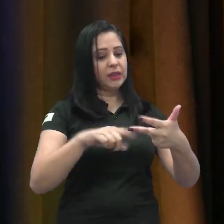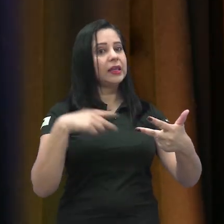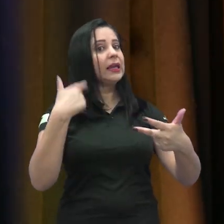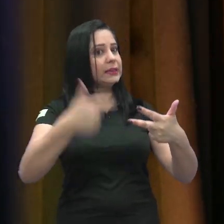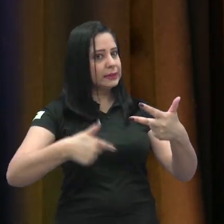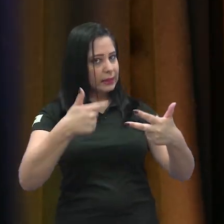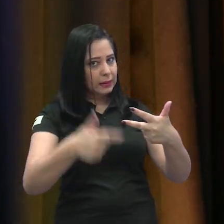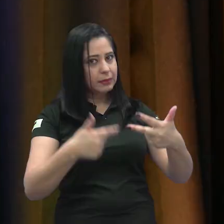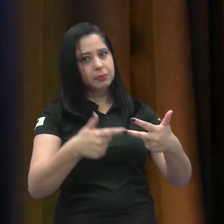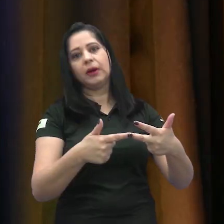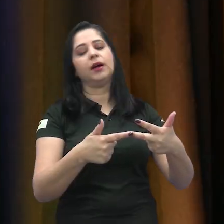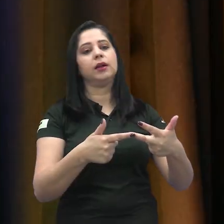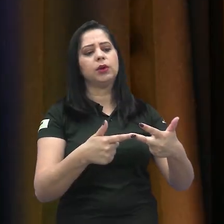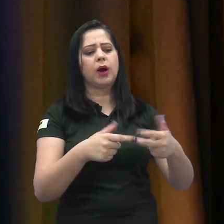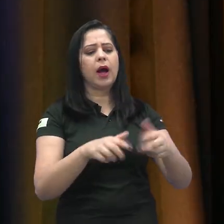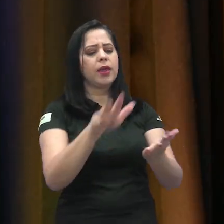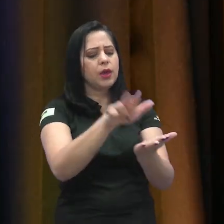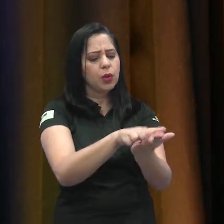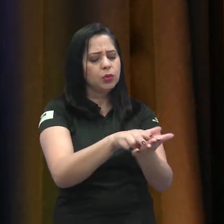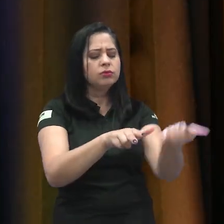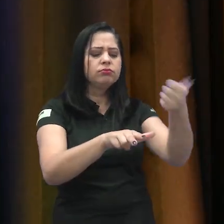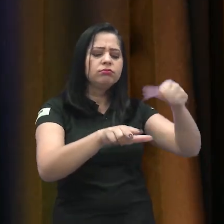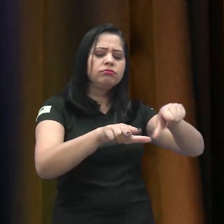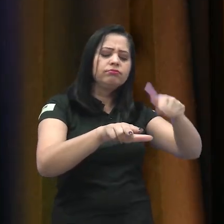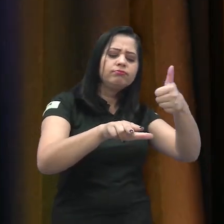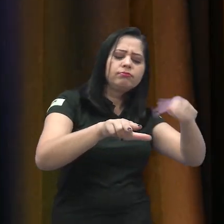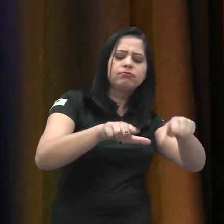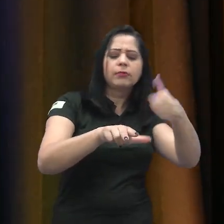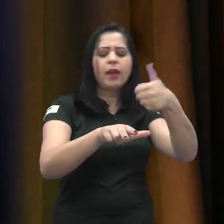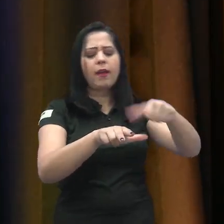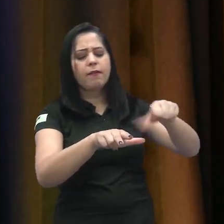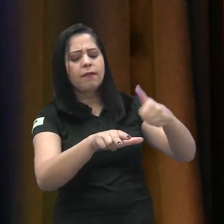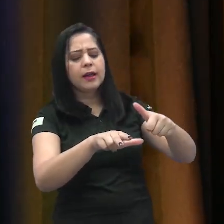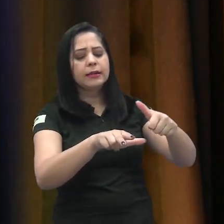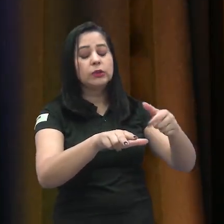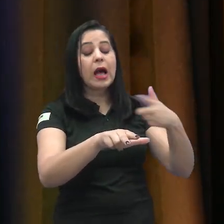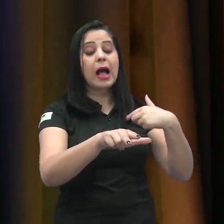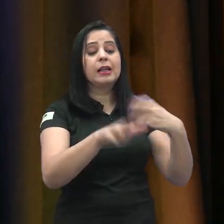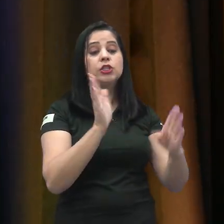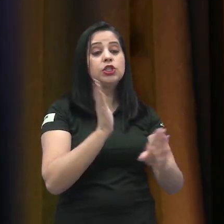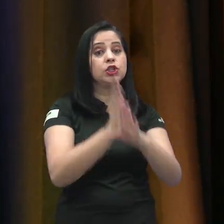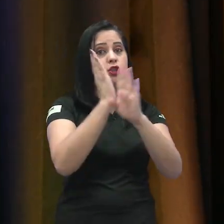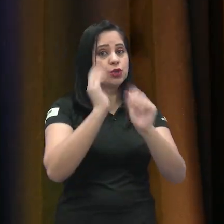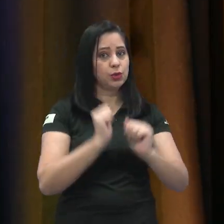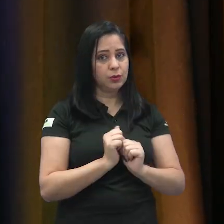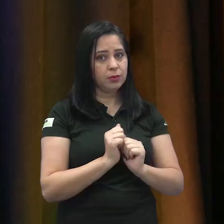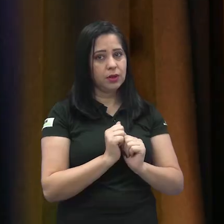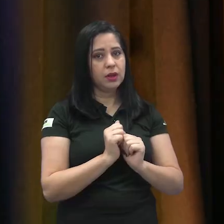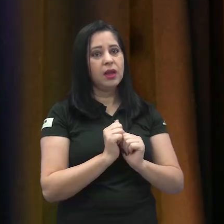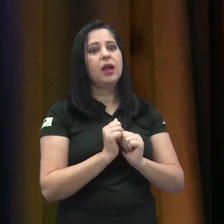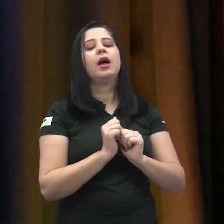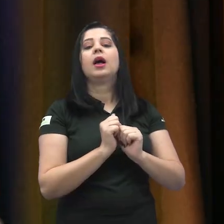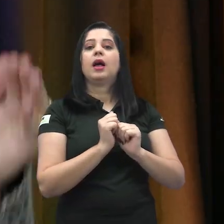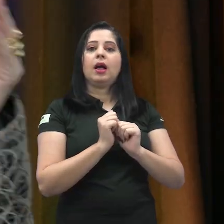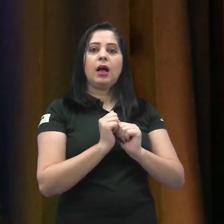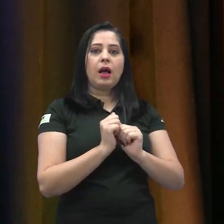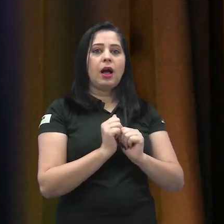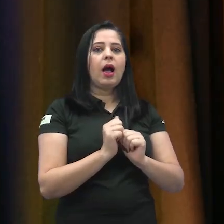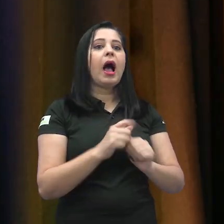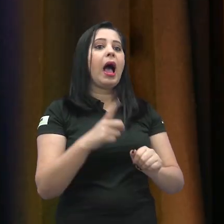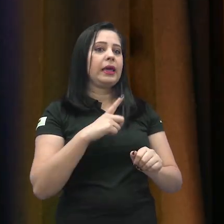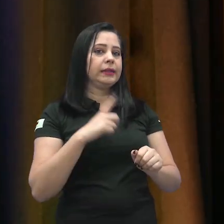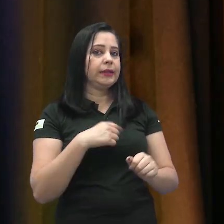vida e trabalho. Aí eu vejo a prioridade, eu detecto a situação, a causa e o efeito, os órgãos atingidos e a gente